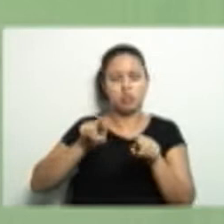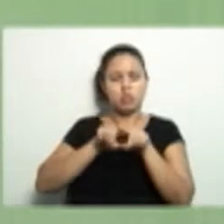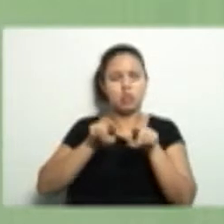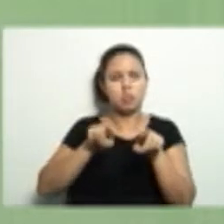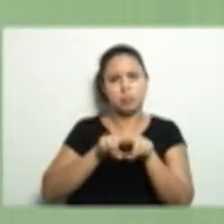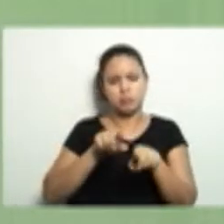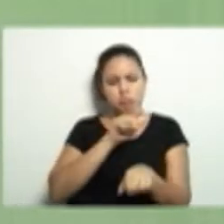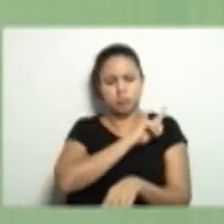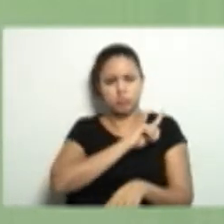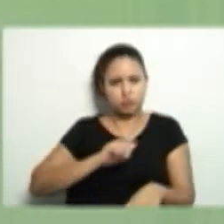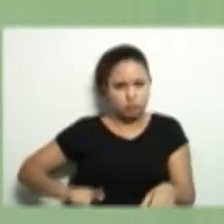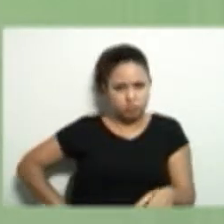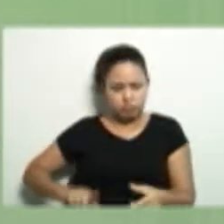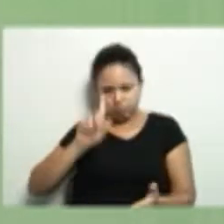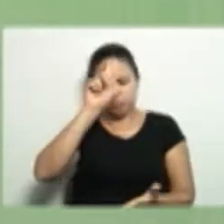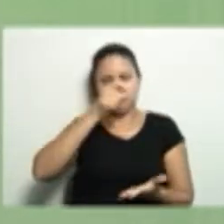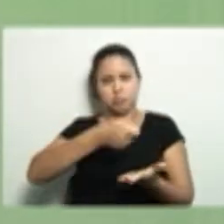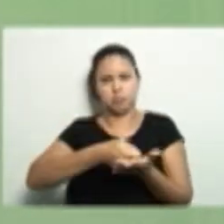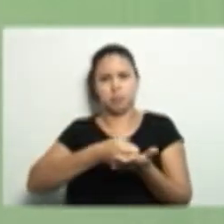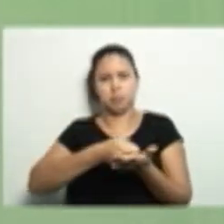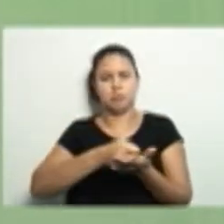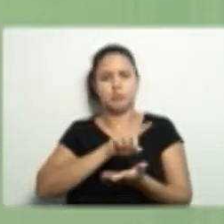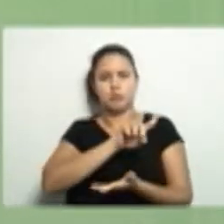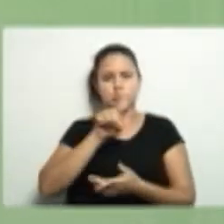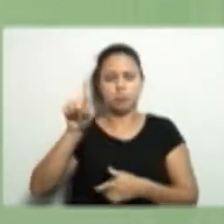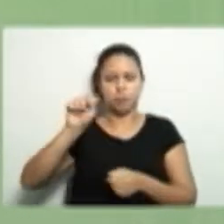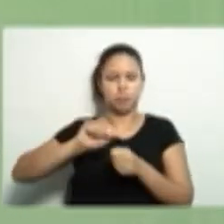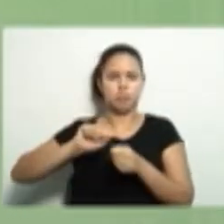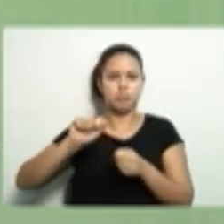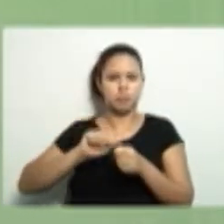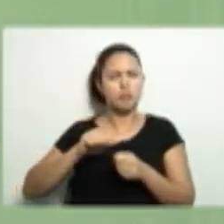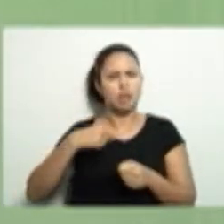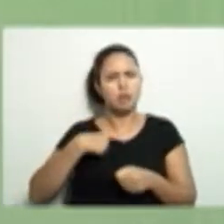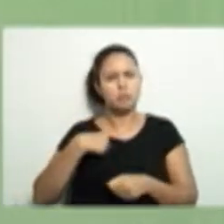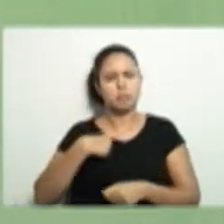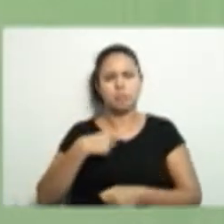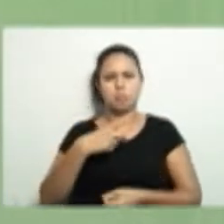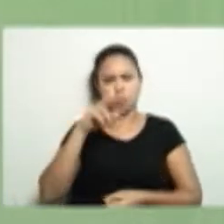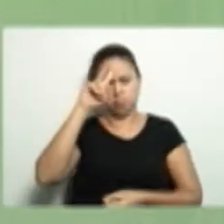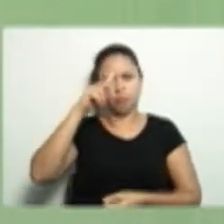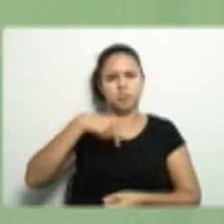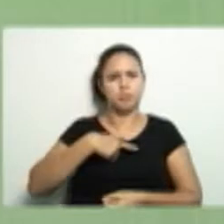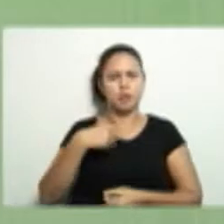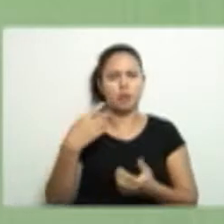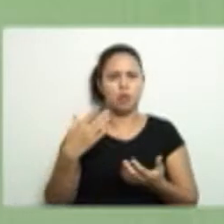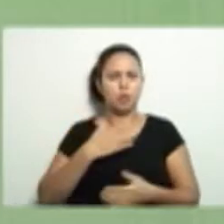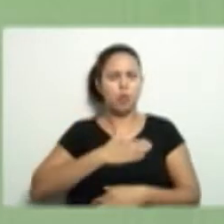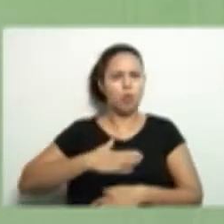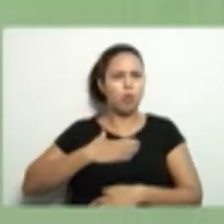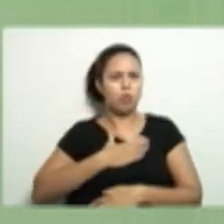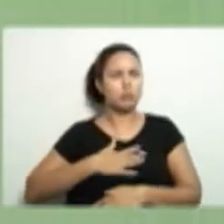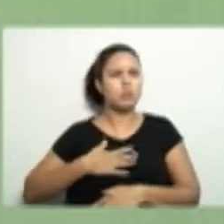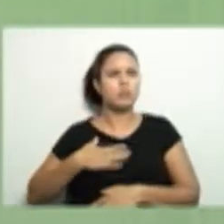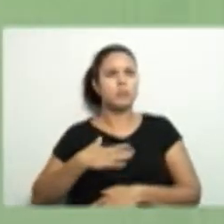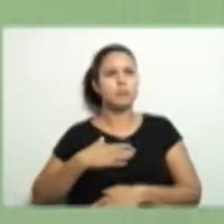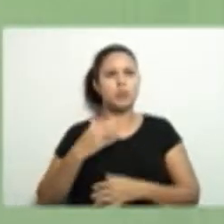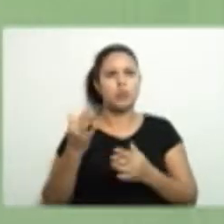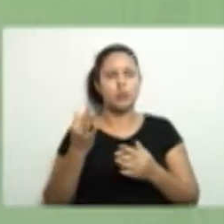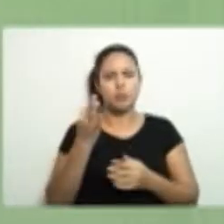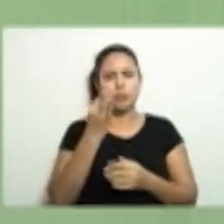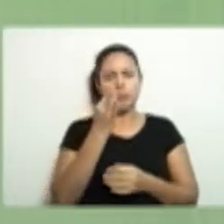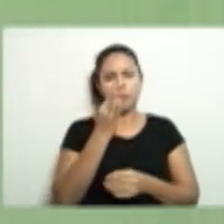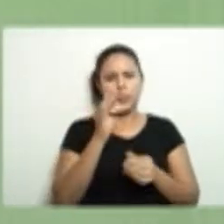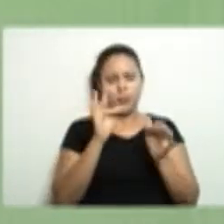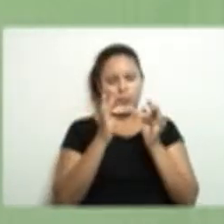fazer para enfrentar um problema público. Eu particularmente gosto muito dessa frase, vocês que vão estudar para a prova, recomendo que